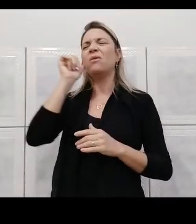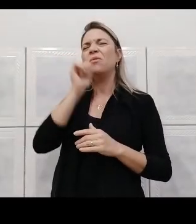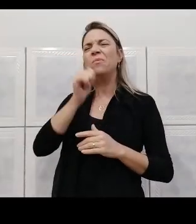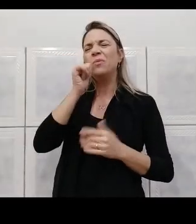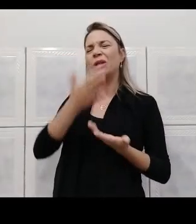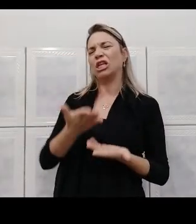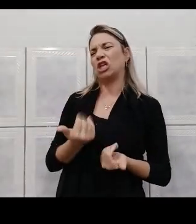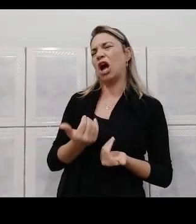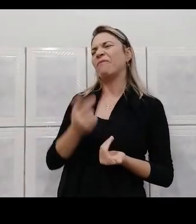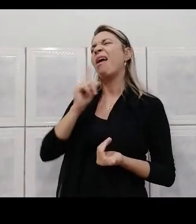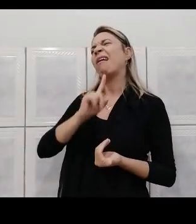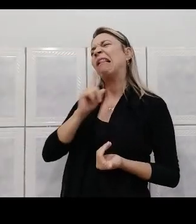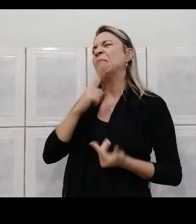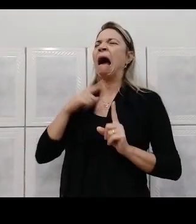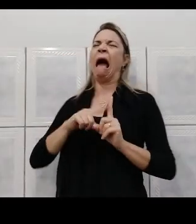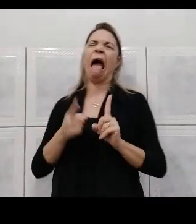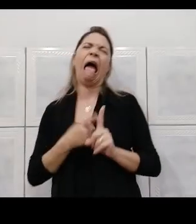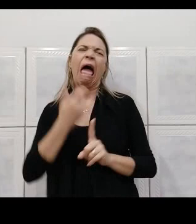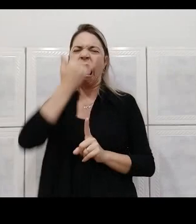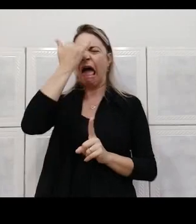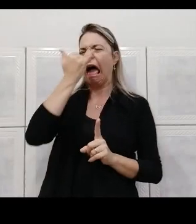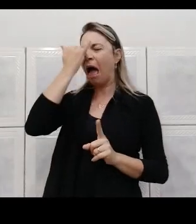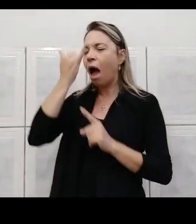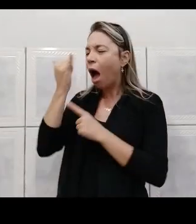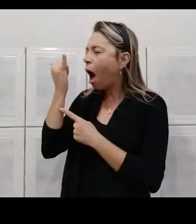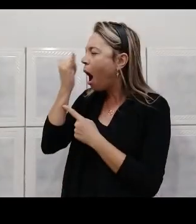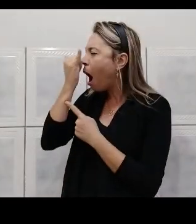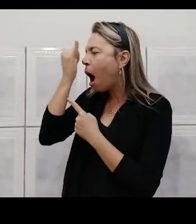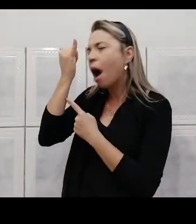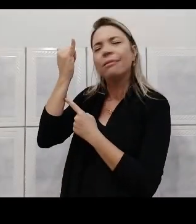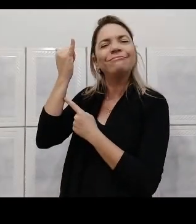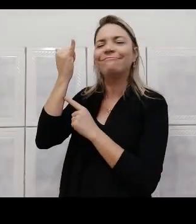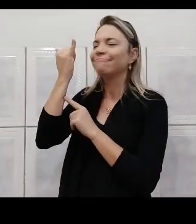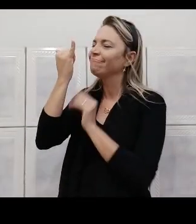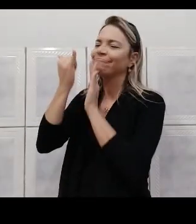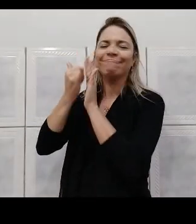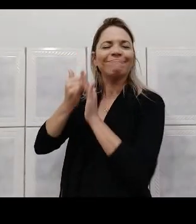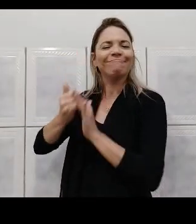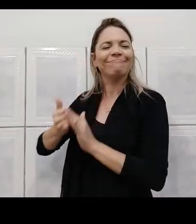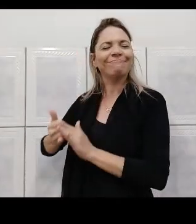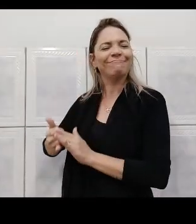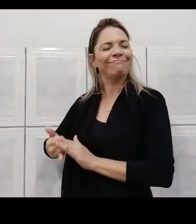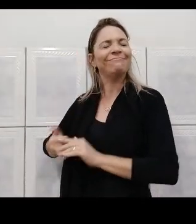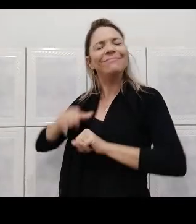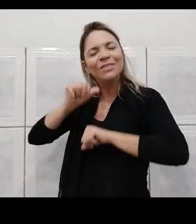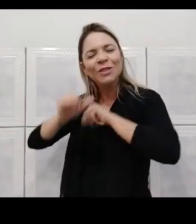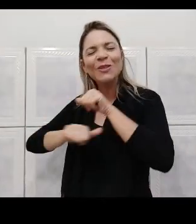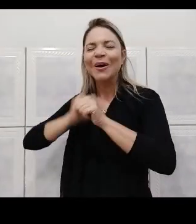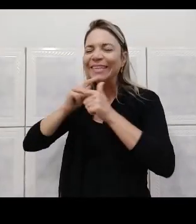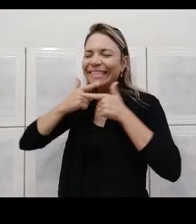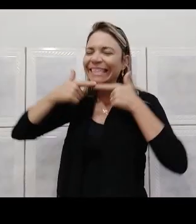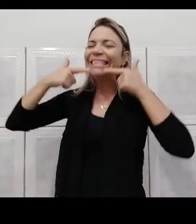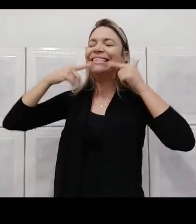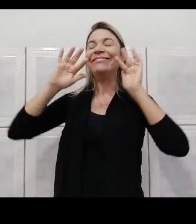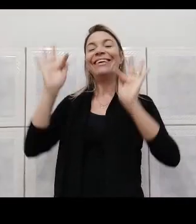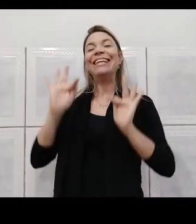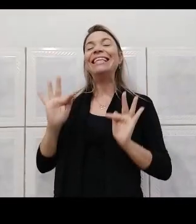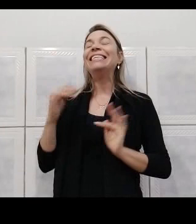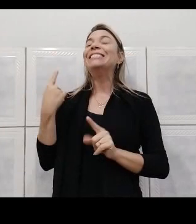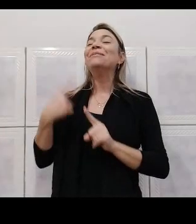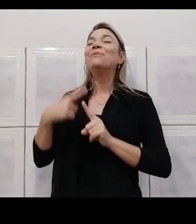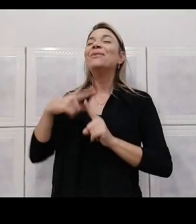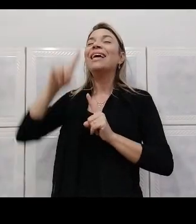que a maternidade é uma bênção. Eva foi abençoada porque o Senhor é grande, porque o Senhor é